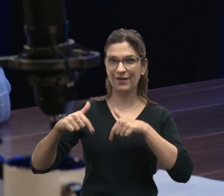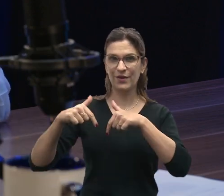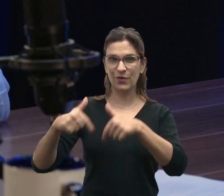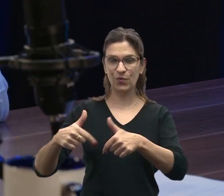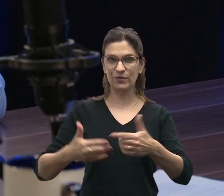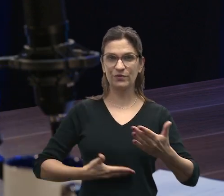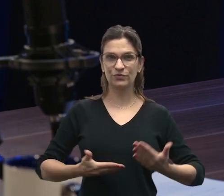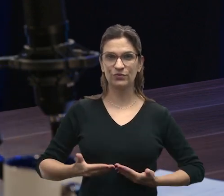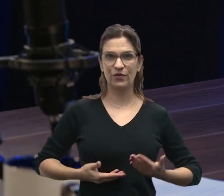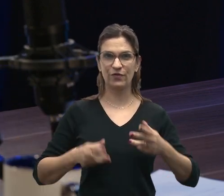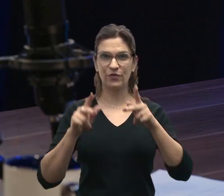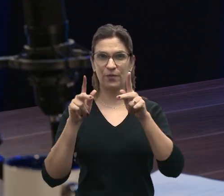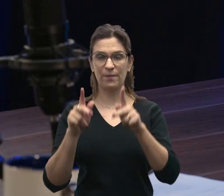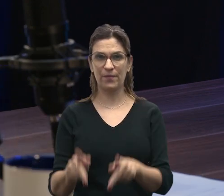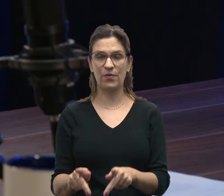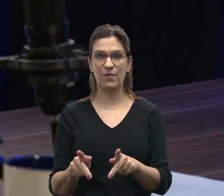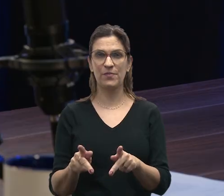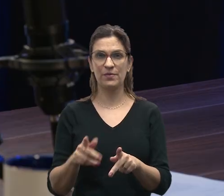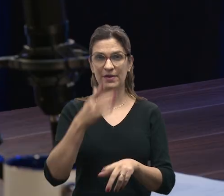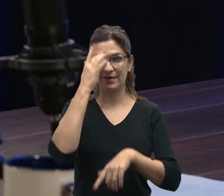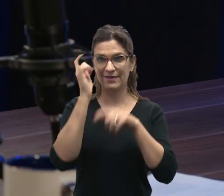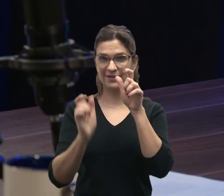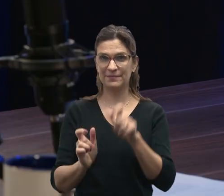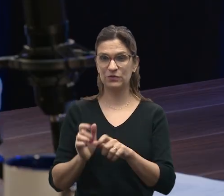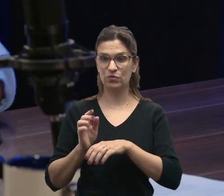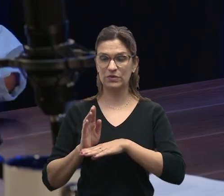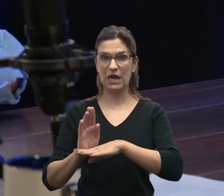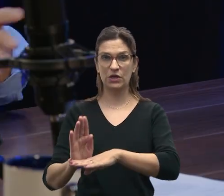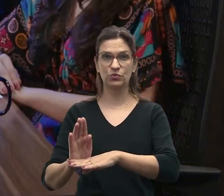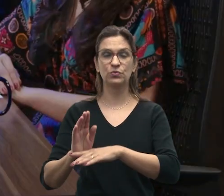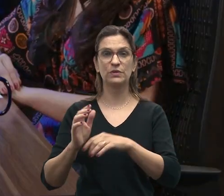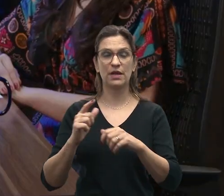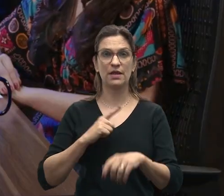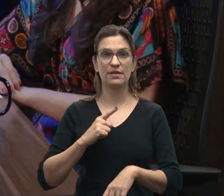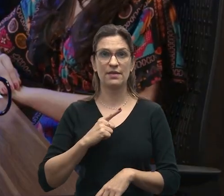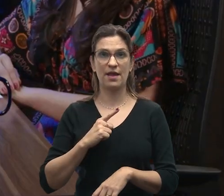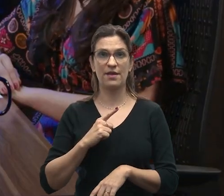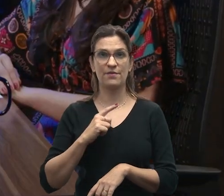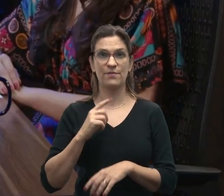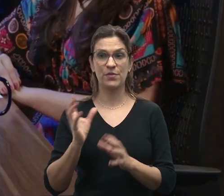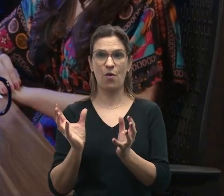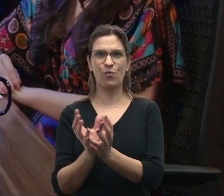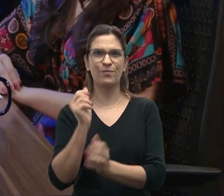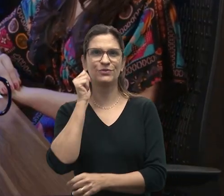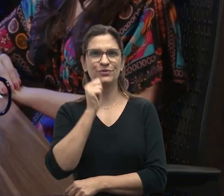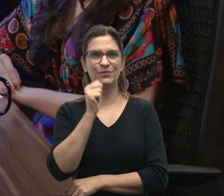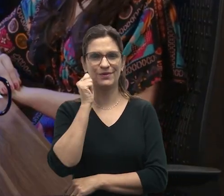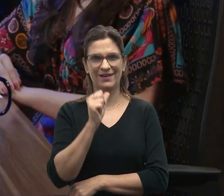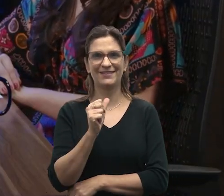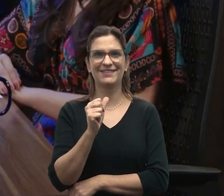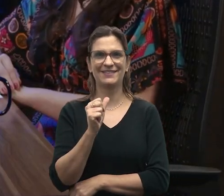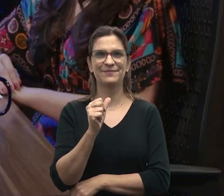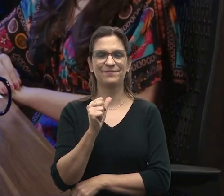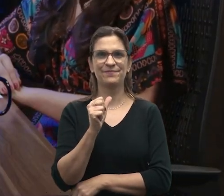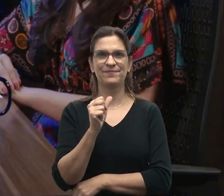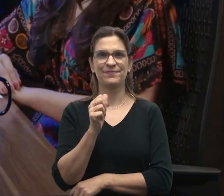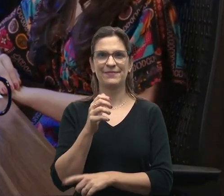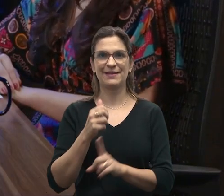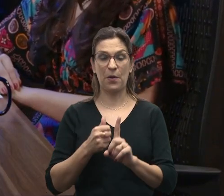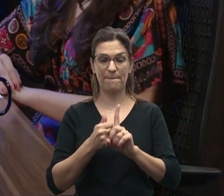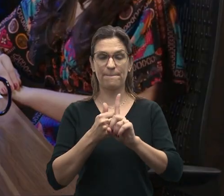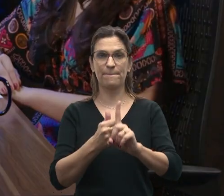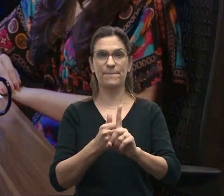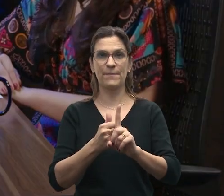serviço público para que essas pessoas sejam bem assistidas são as mulheres. E aí elas chamam-se de mães atípicas,